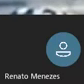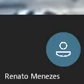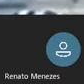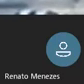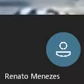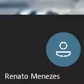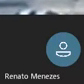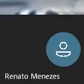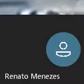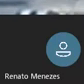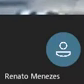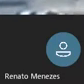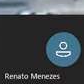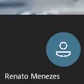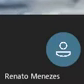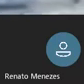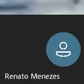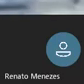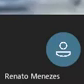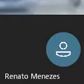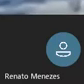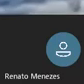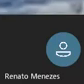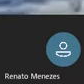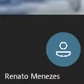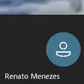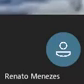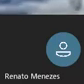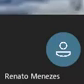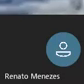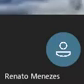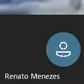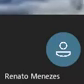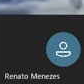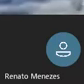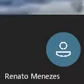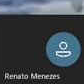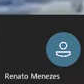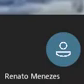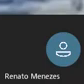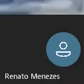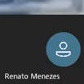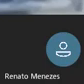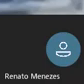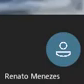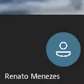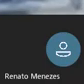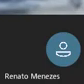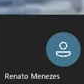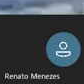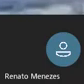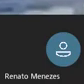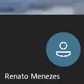Eu estava convidado, mas fiquei bom. Glória a Jesus. Foi meu. É o quê?